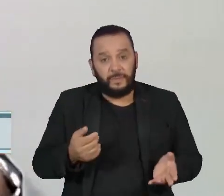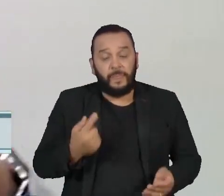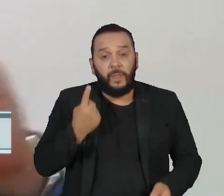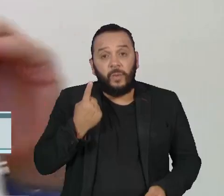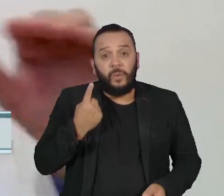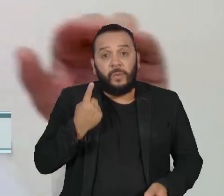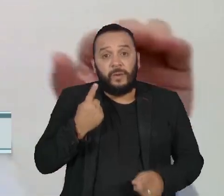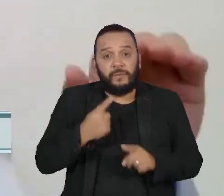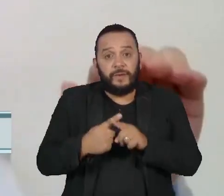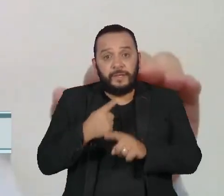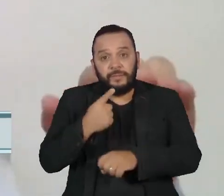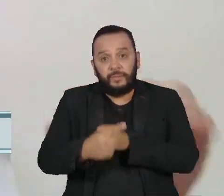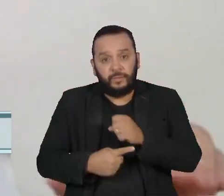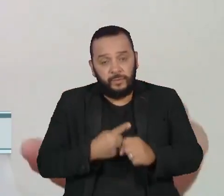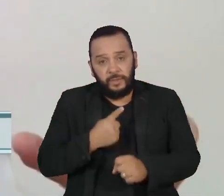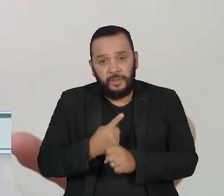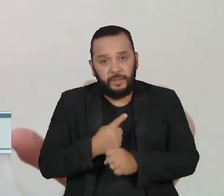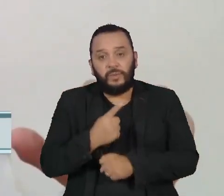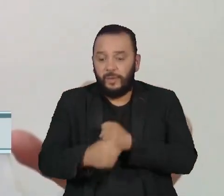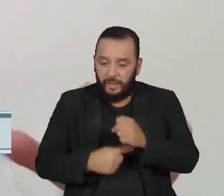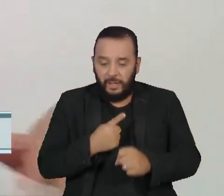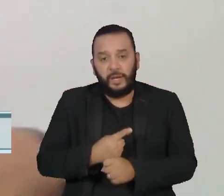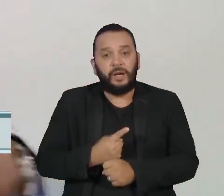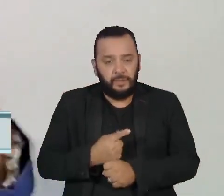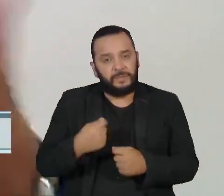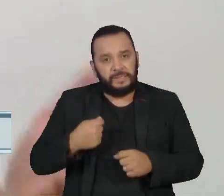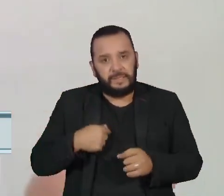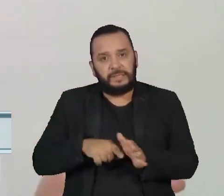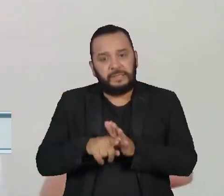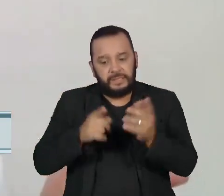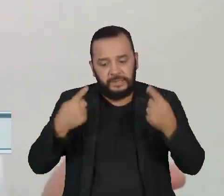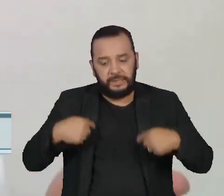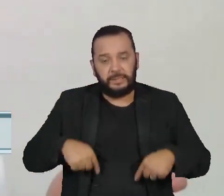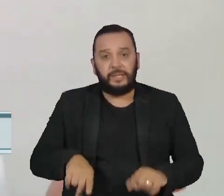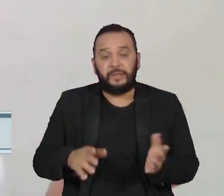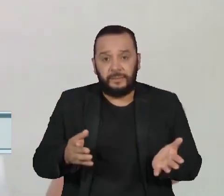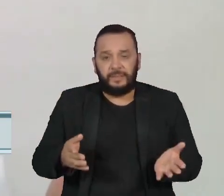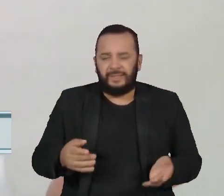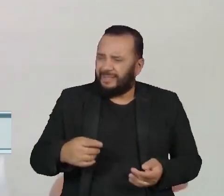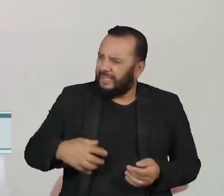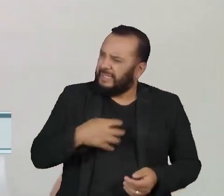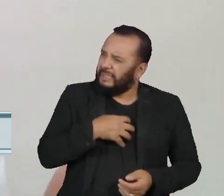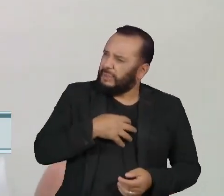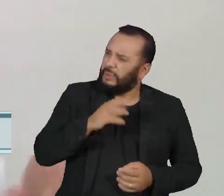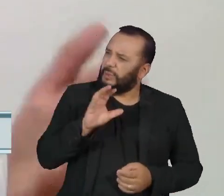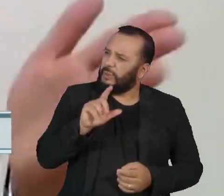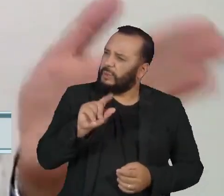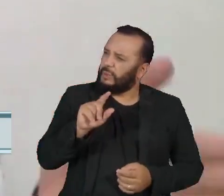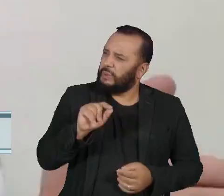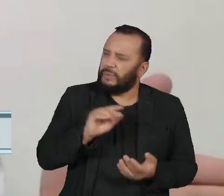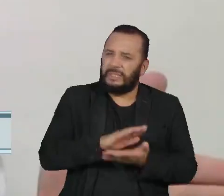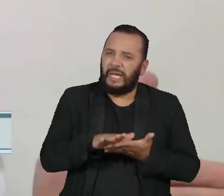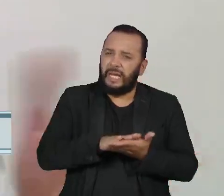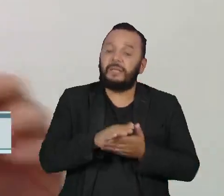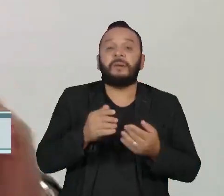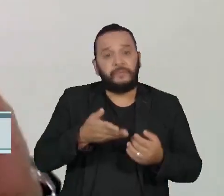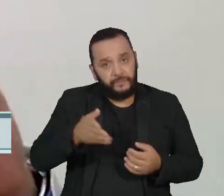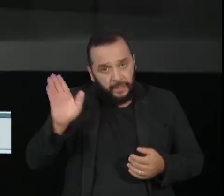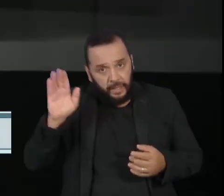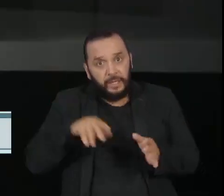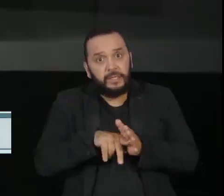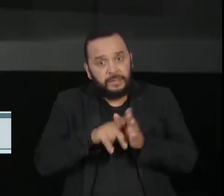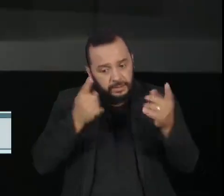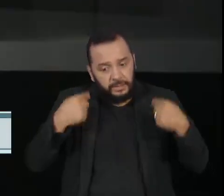ano em todos os pacientes que estão sob o risco de desenvolver a doença, mesmo que ele não manifeste nenhum sintoma ou sinal. E o exame de urina.